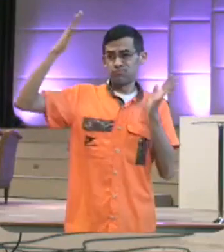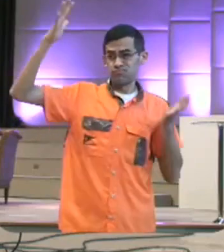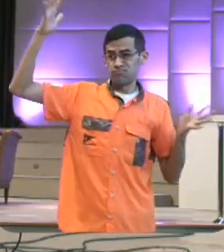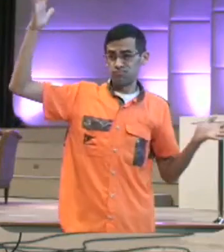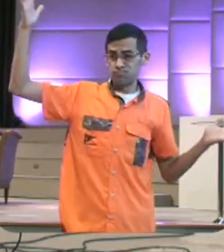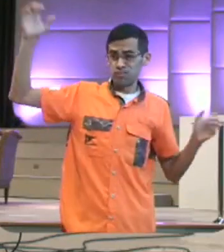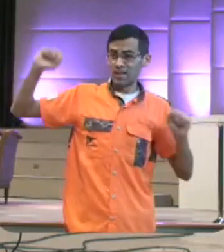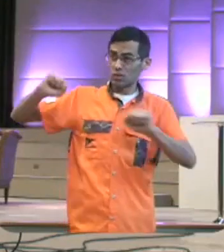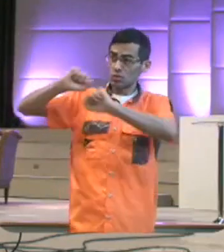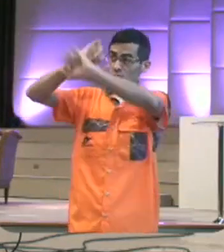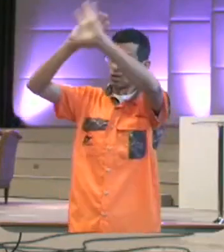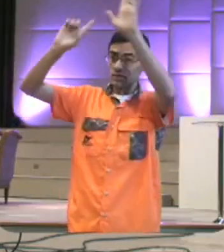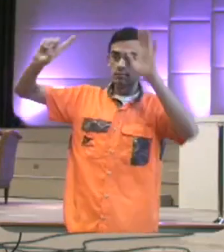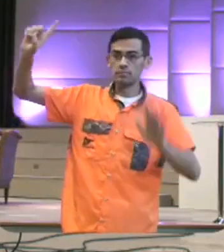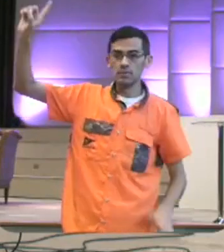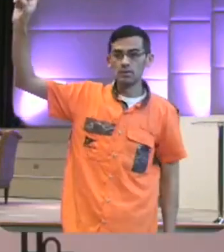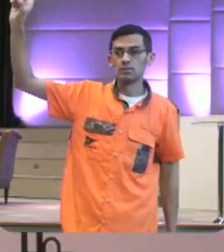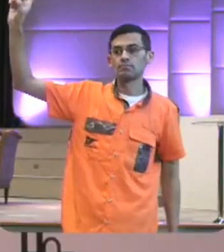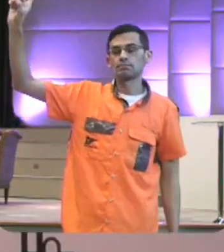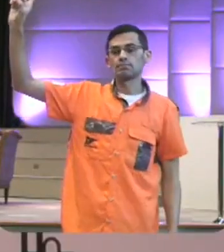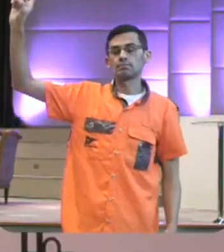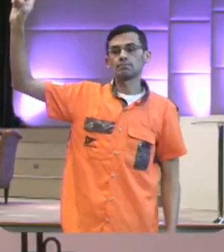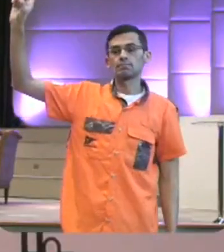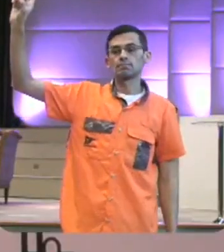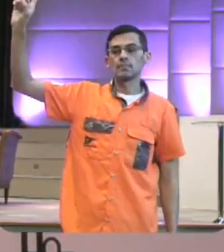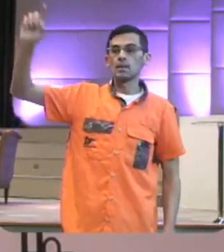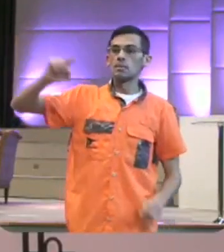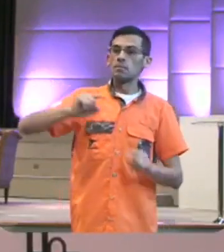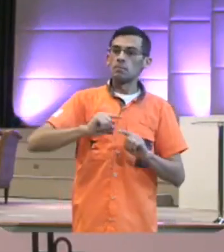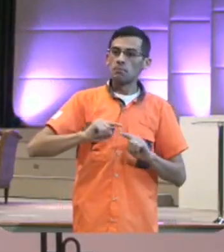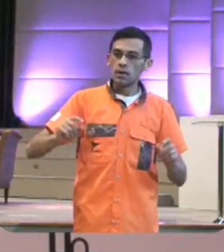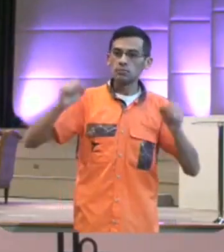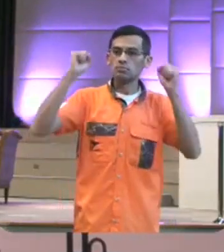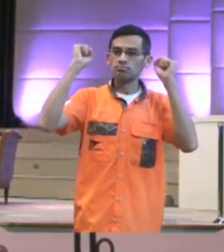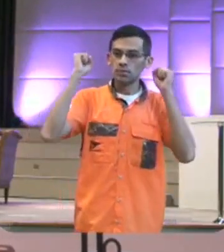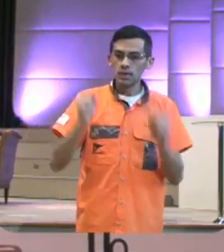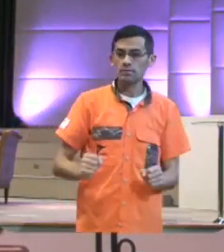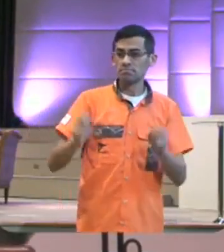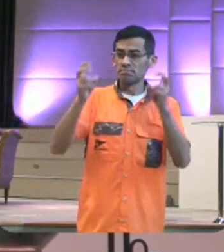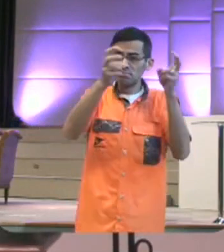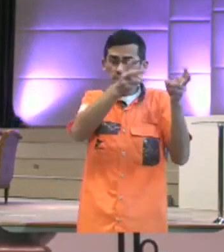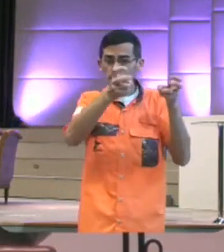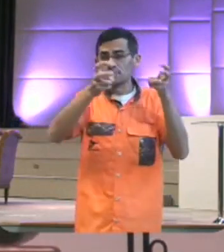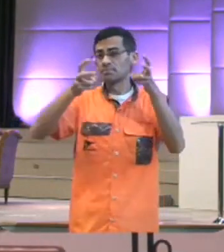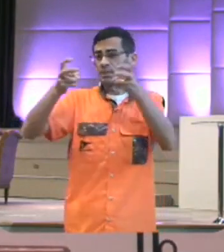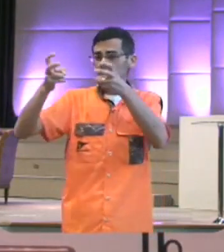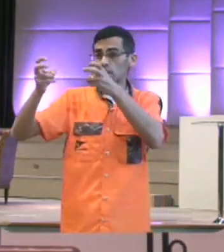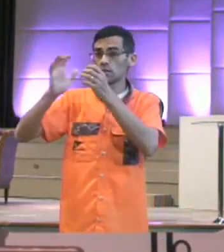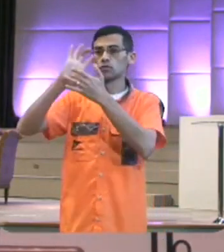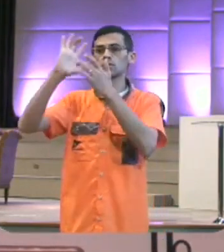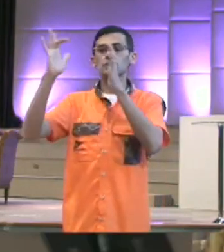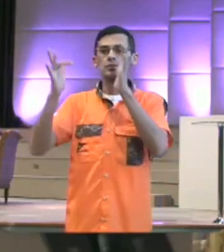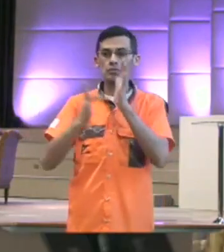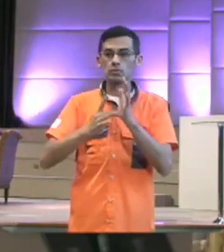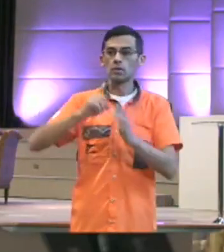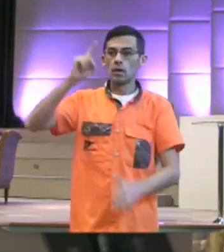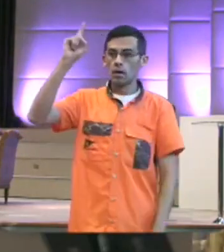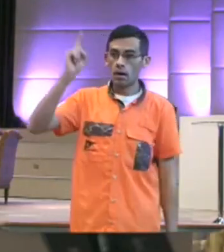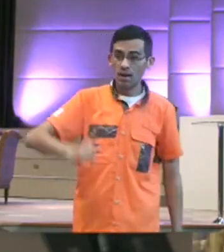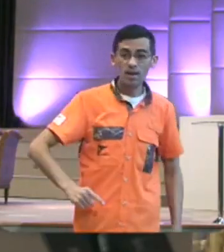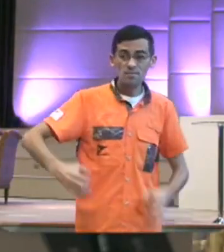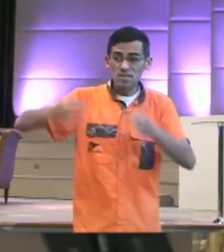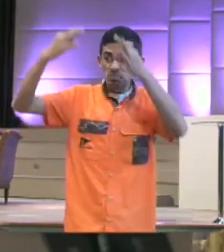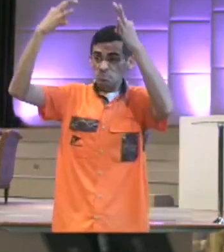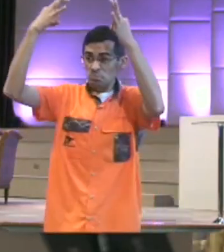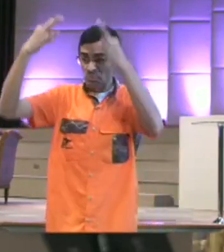brilhando a glória de Deus. E eles puderam perceber que Jesus era a